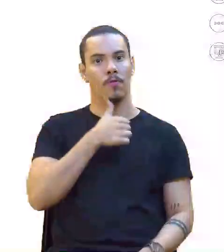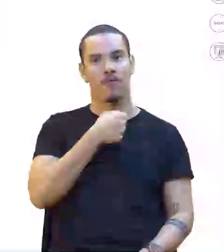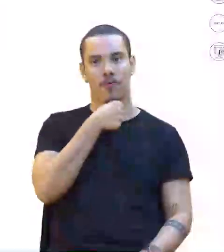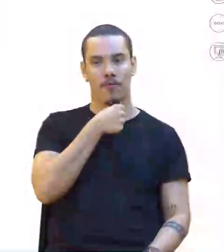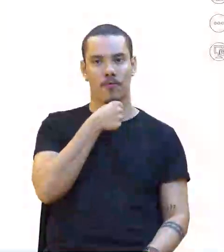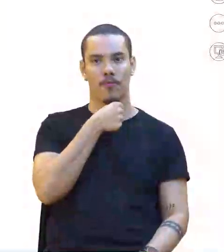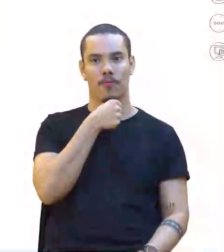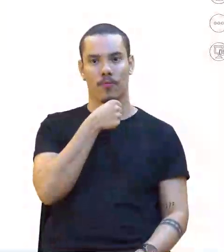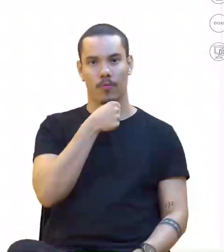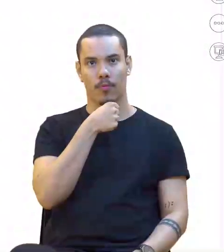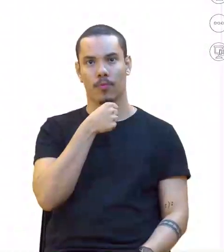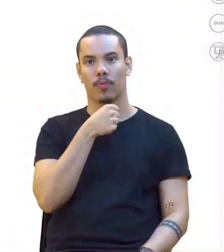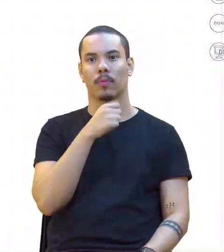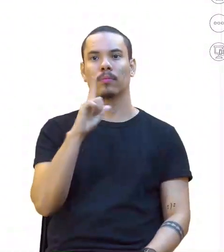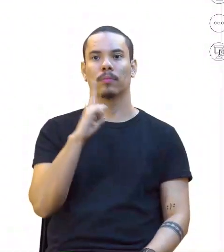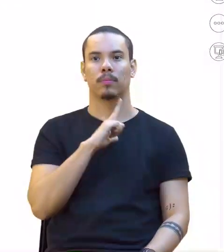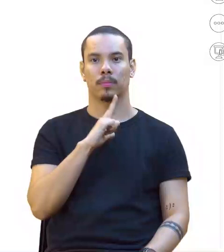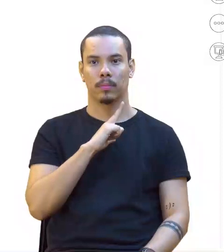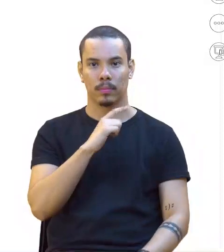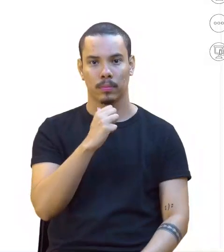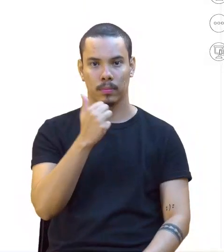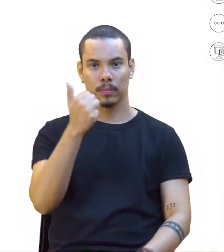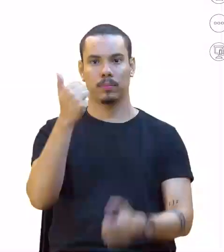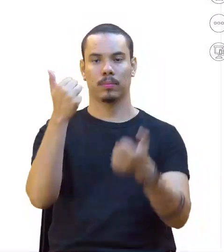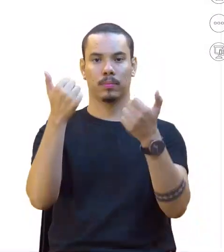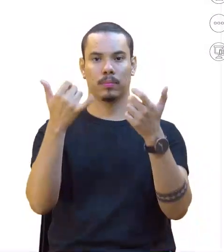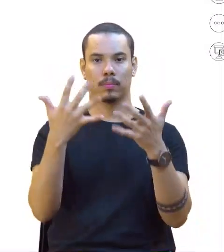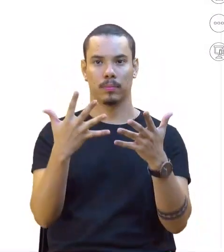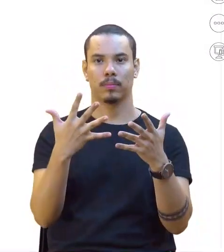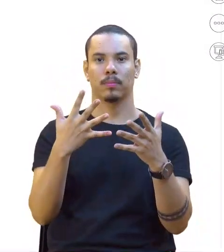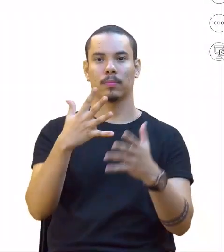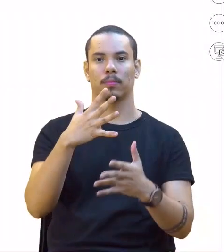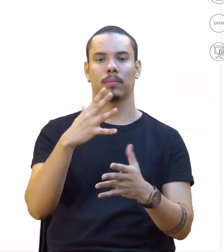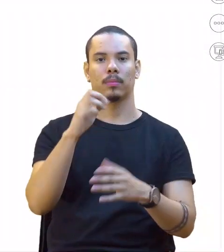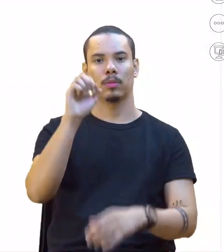vai, Nordeste, e tudo isso é muito